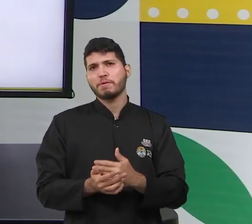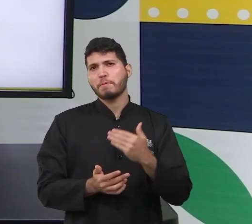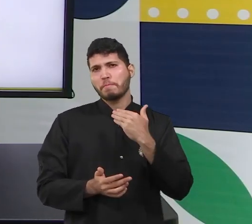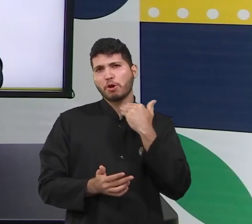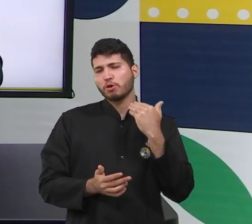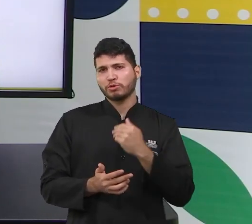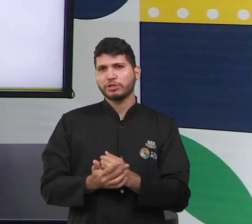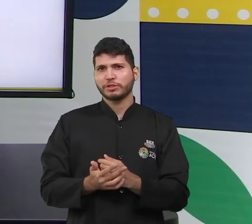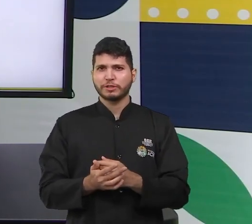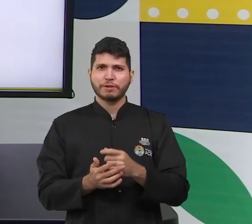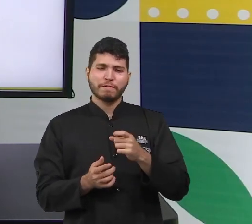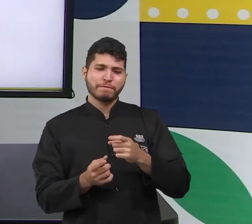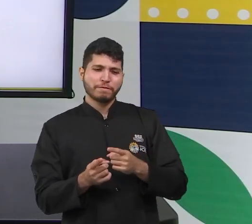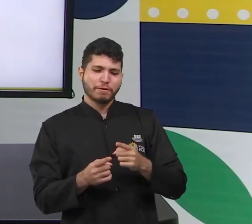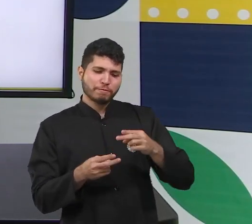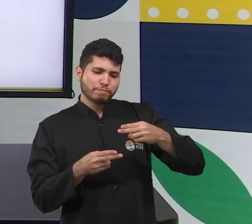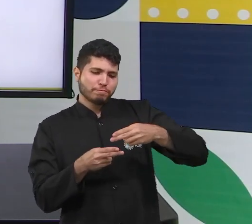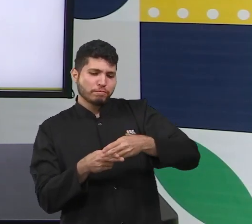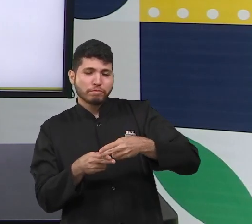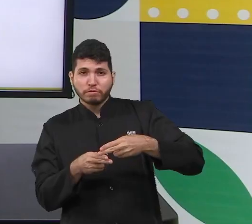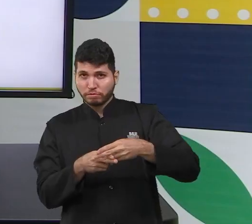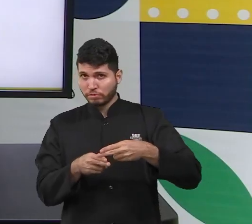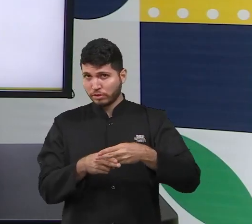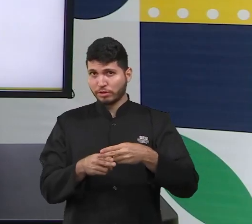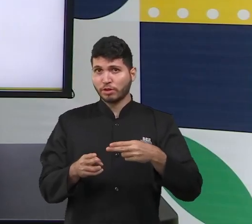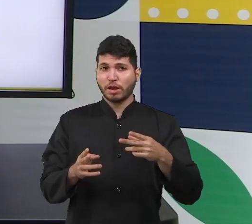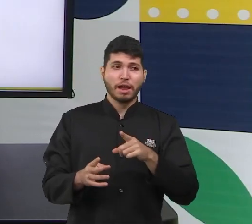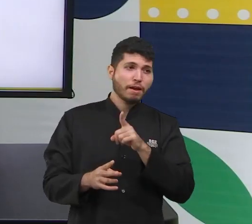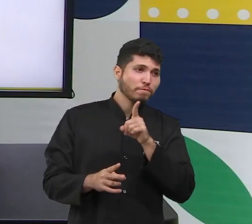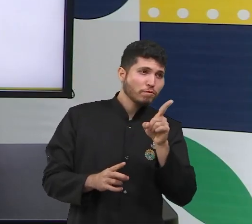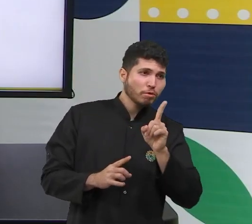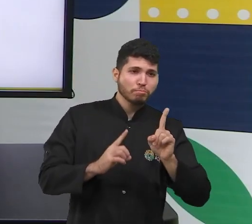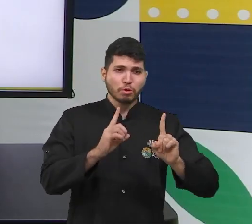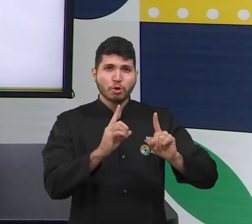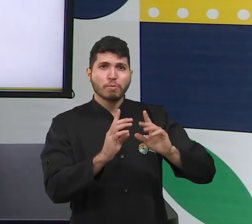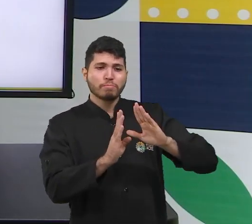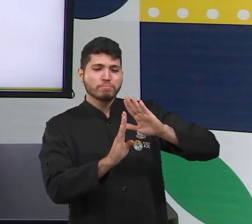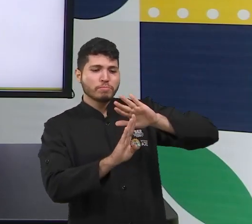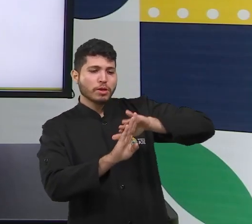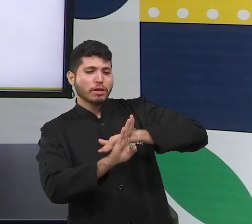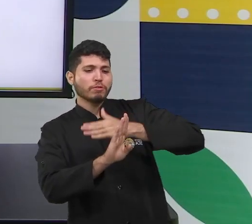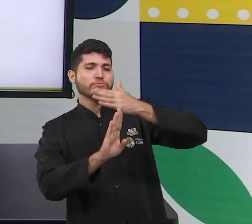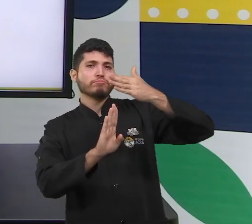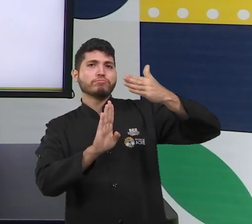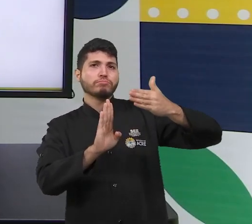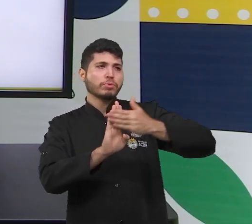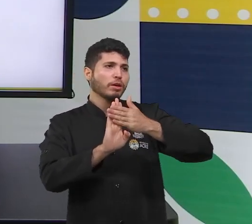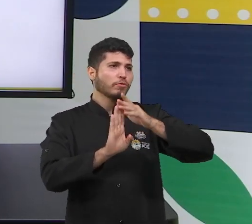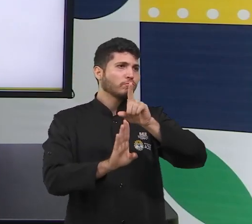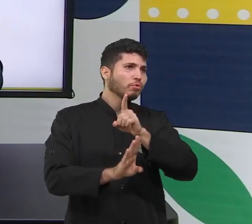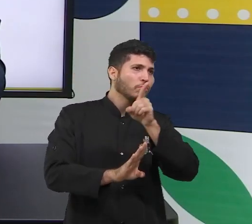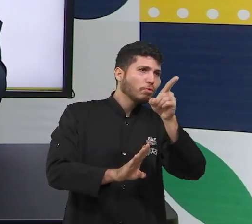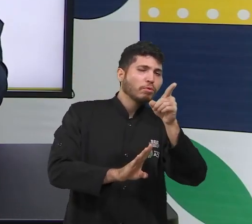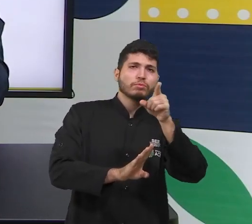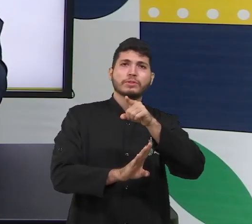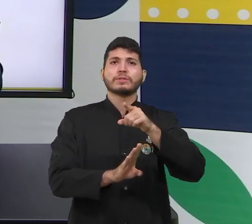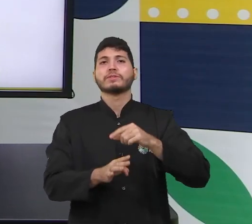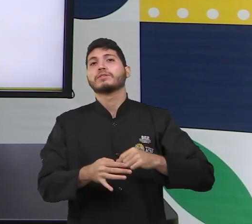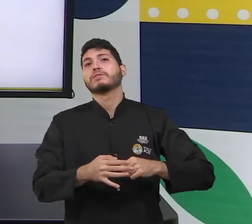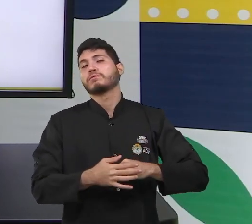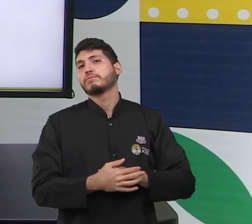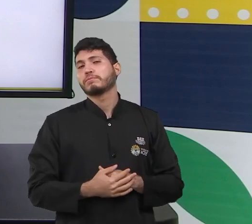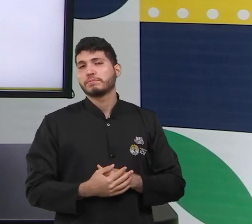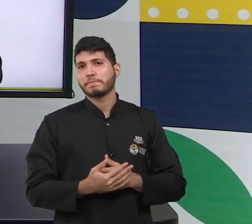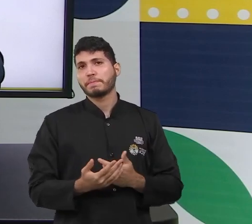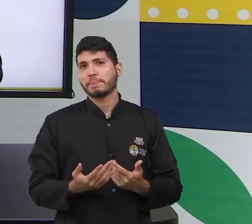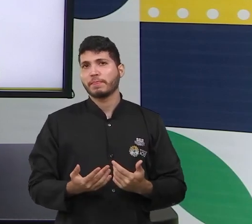ela pegou traindo ele com o fulano, com o cicrano, né? E aí, para a defesa da honra, o camarada vai lá e tem